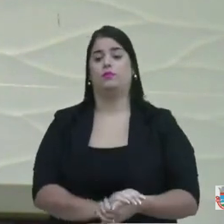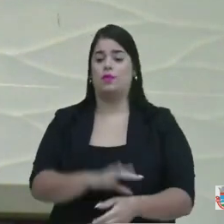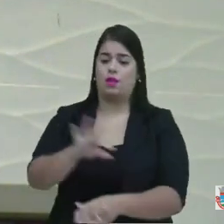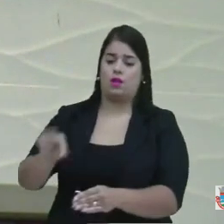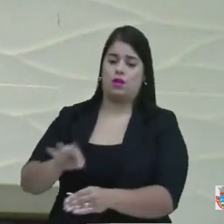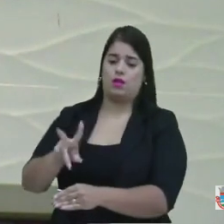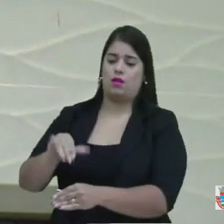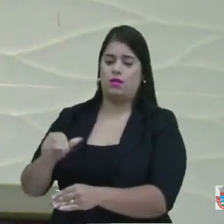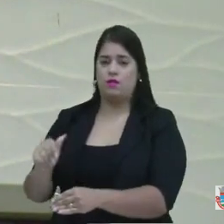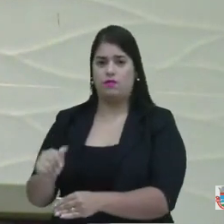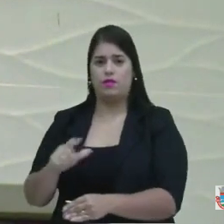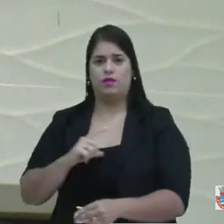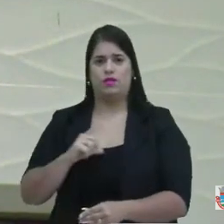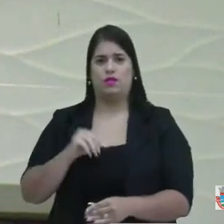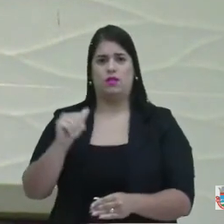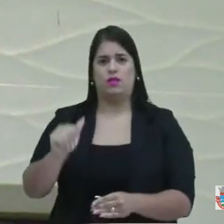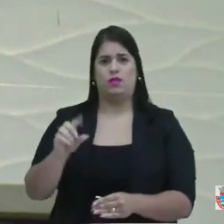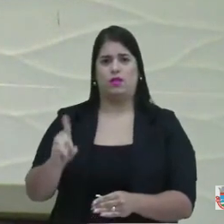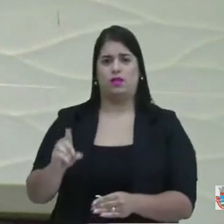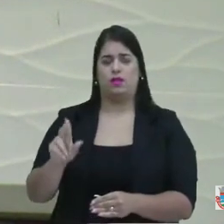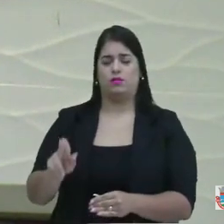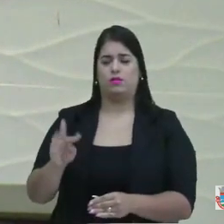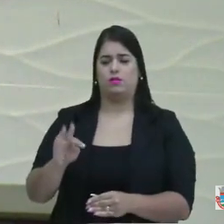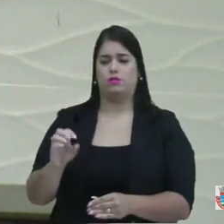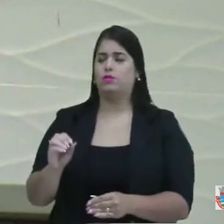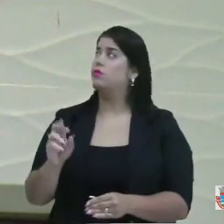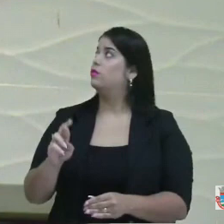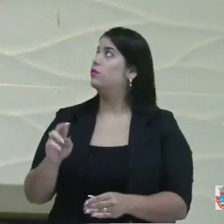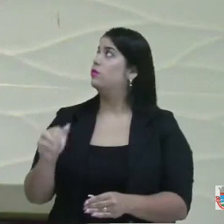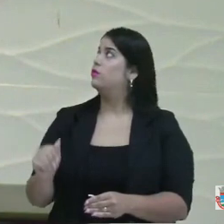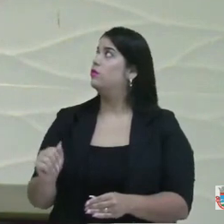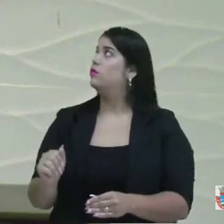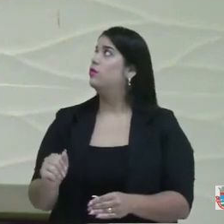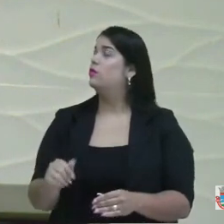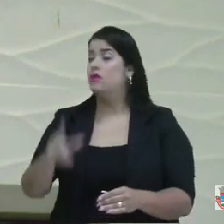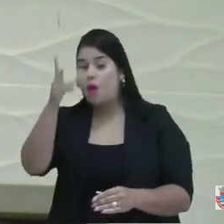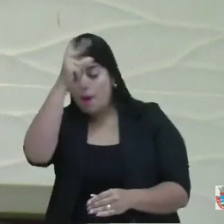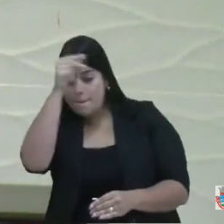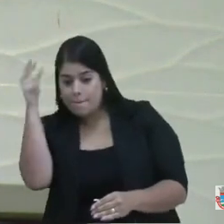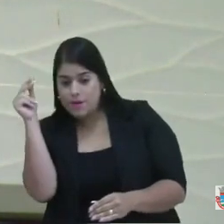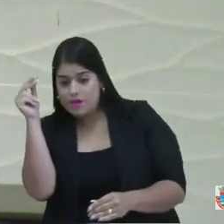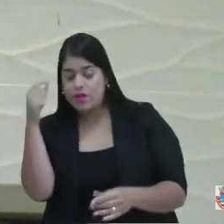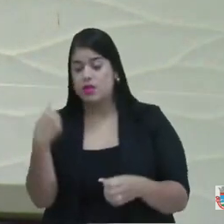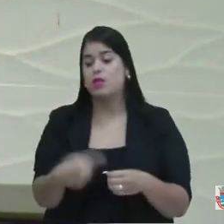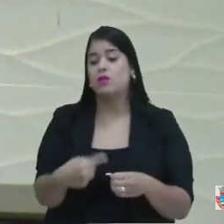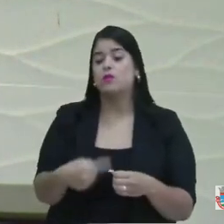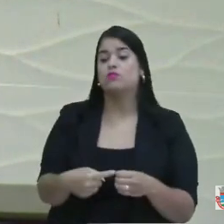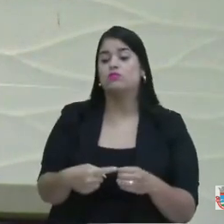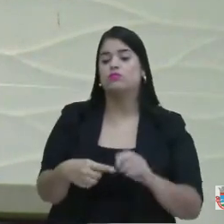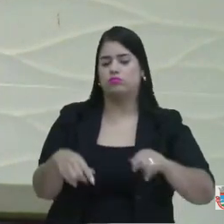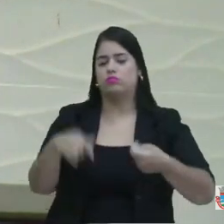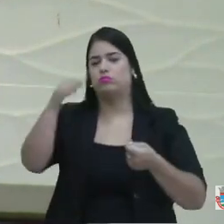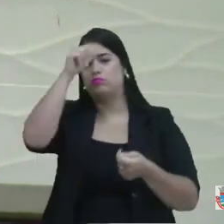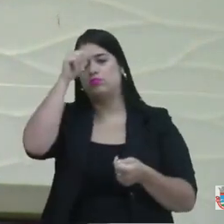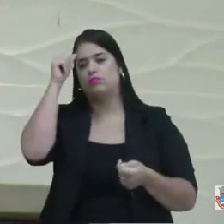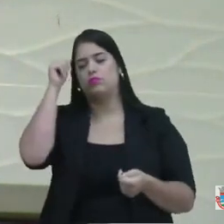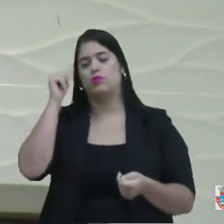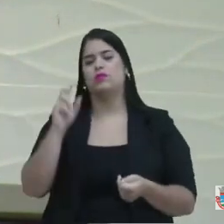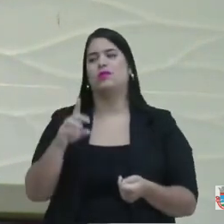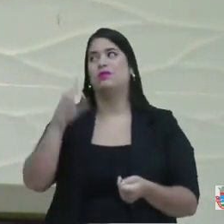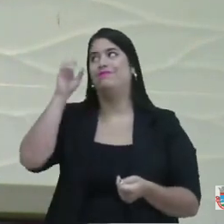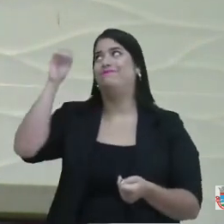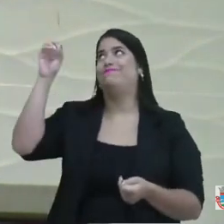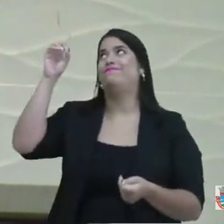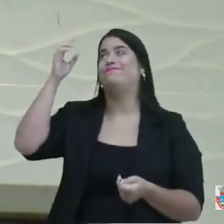e a doutora. E o prefeito do município, o nosso Alexandre Batista, só Deus sabe,